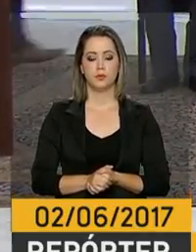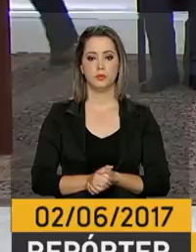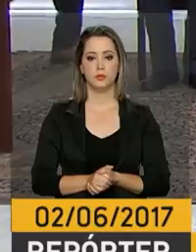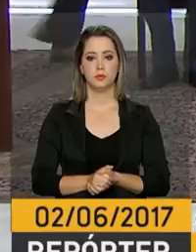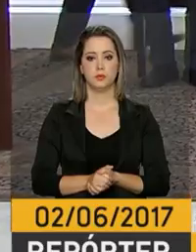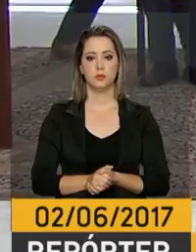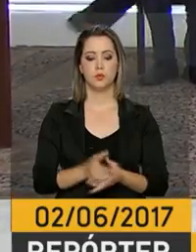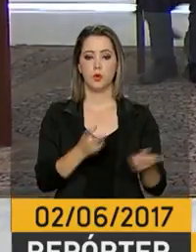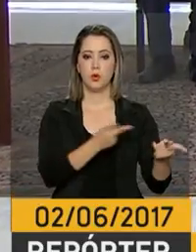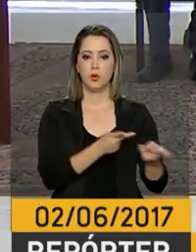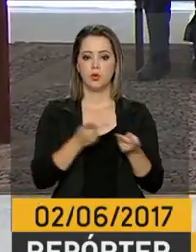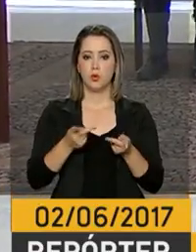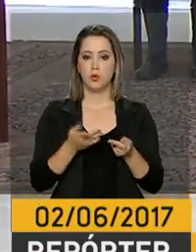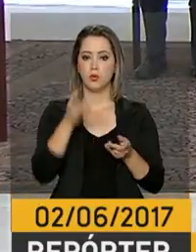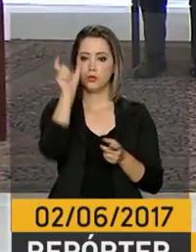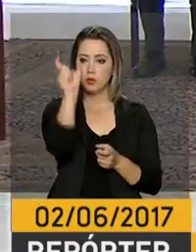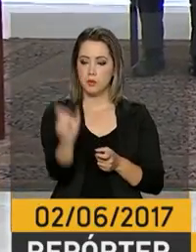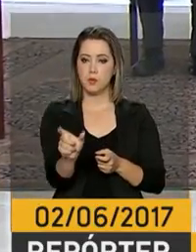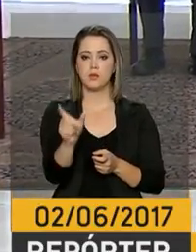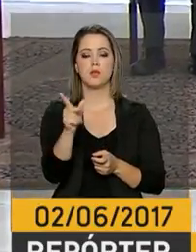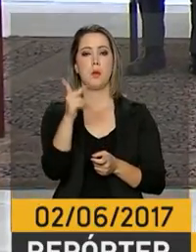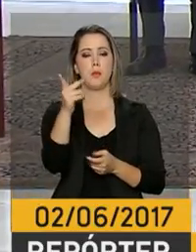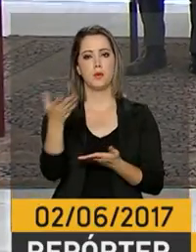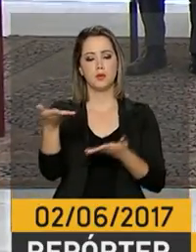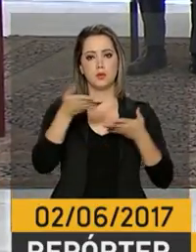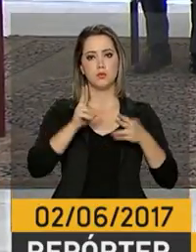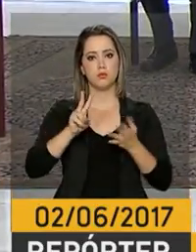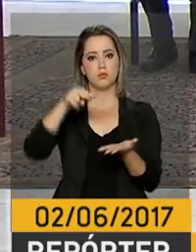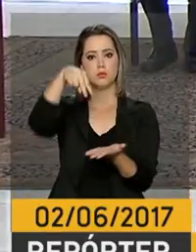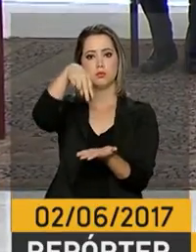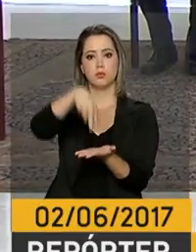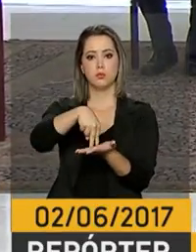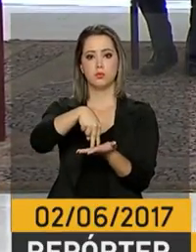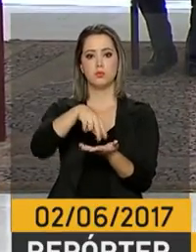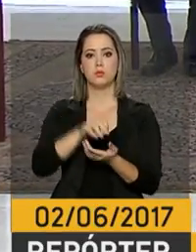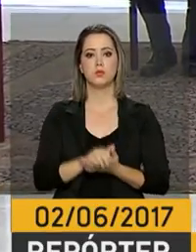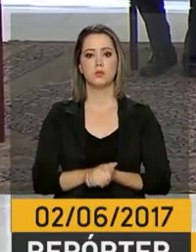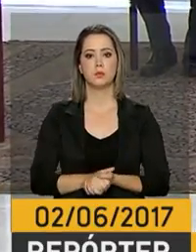convidamos o agraciado a tomar seu lugar no dispositivo